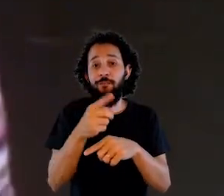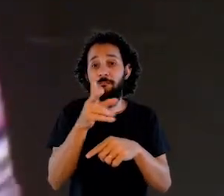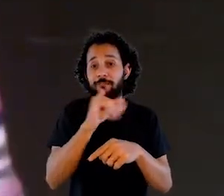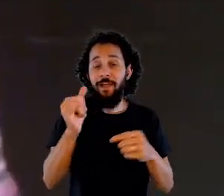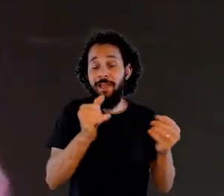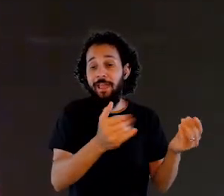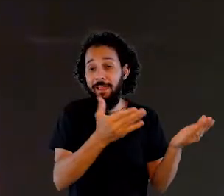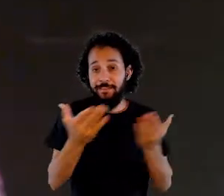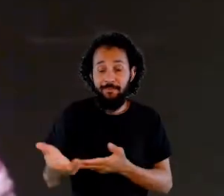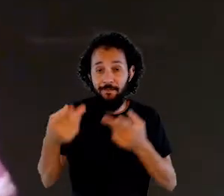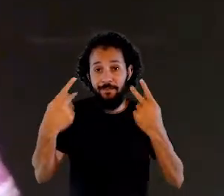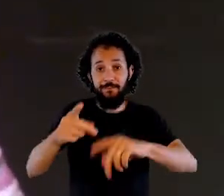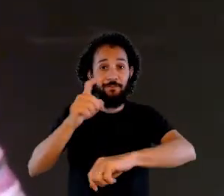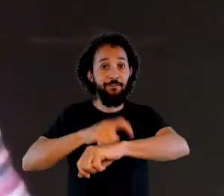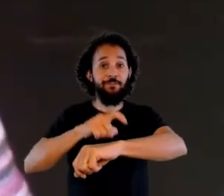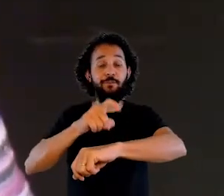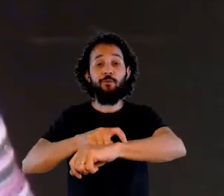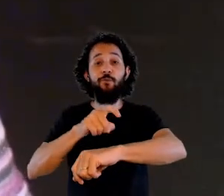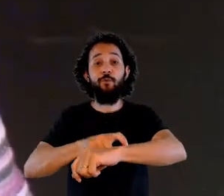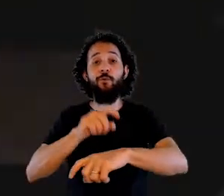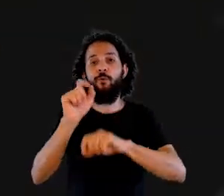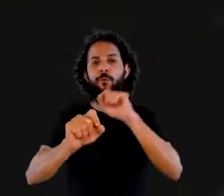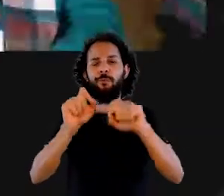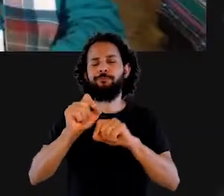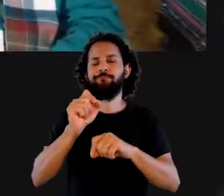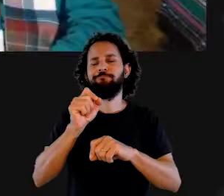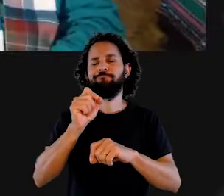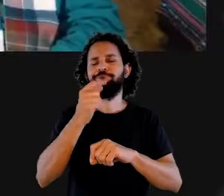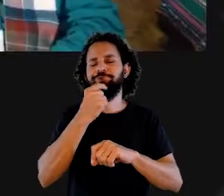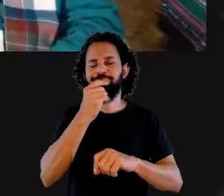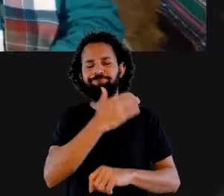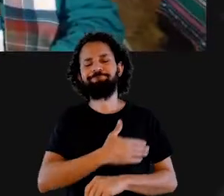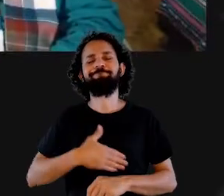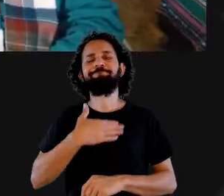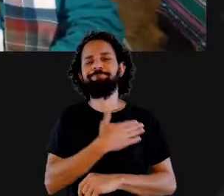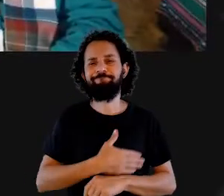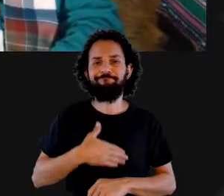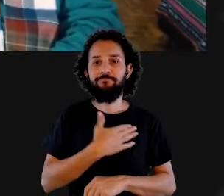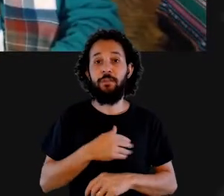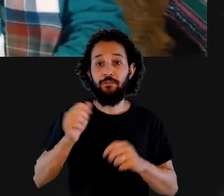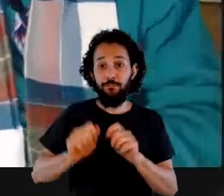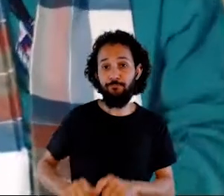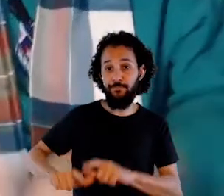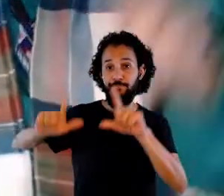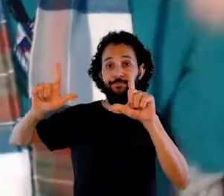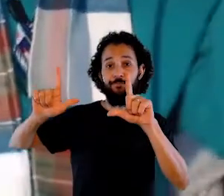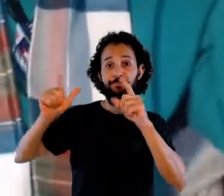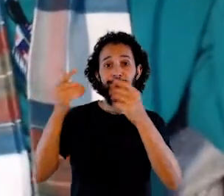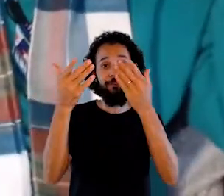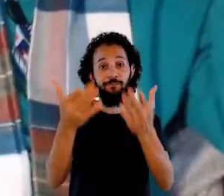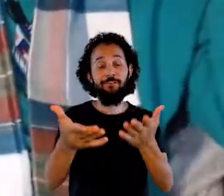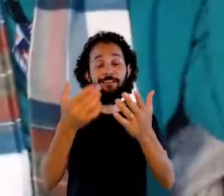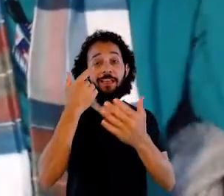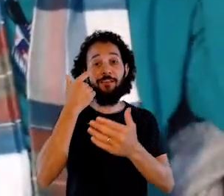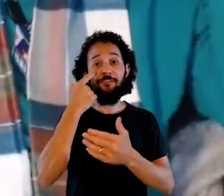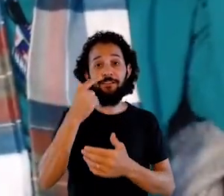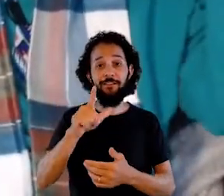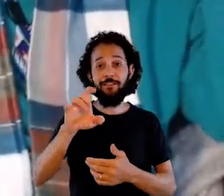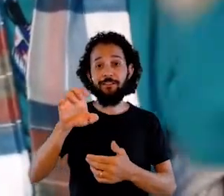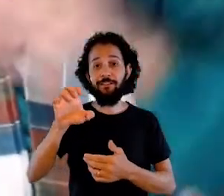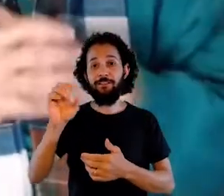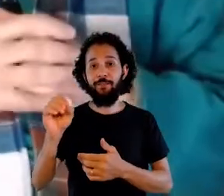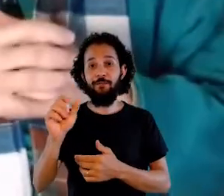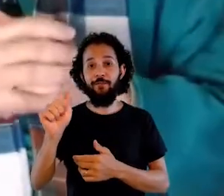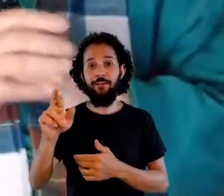momento, um querido, amado, já vou colocar ele aqui na tela para vocês verem, Léo Artesi, meu